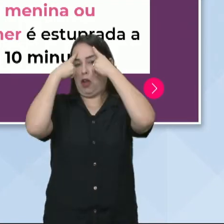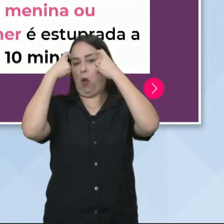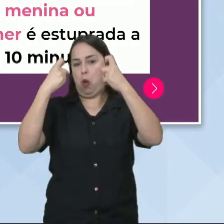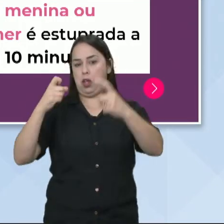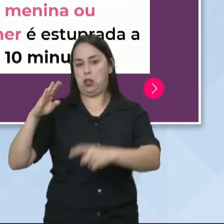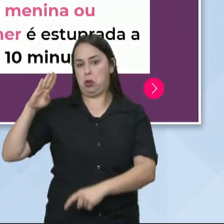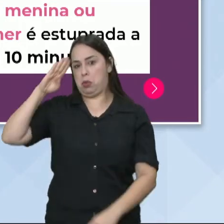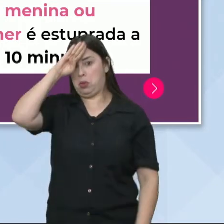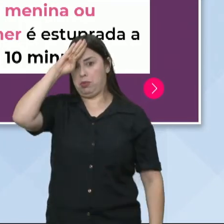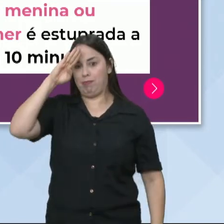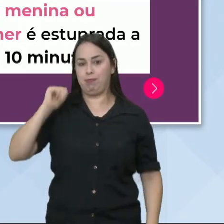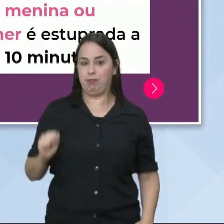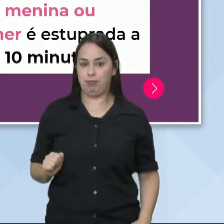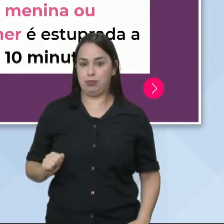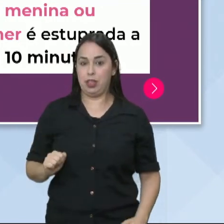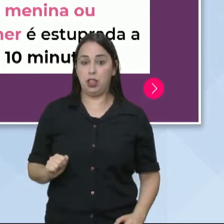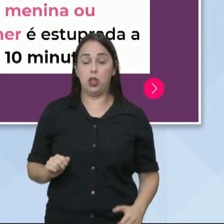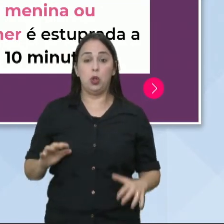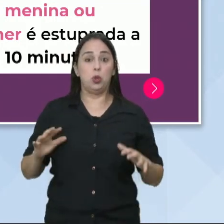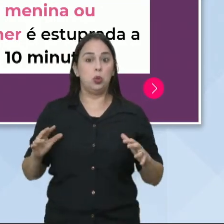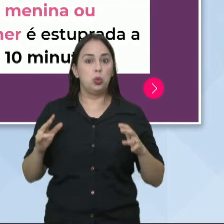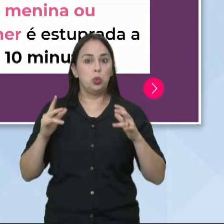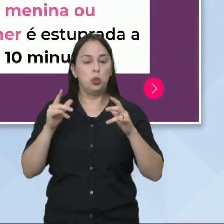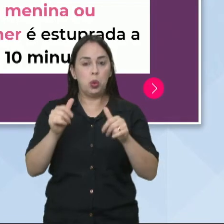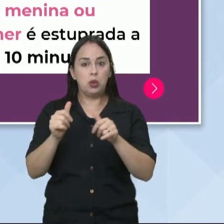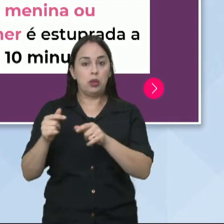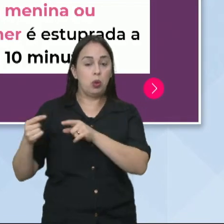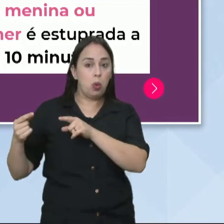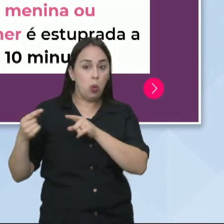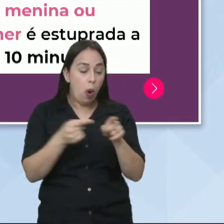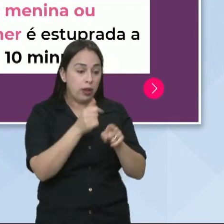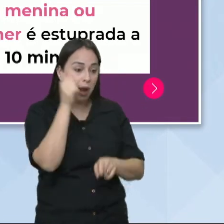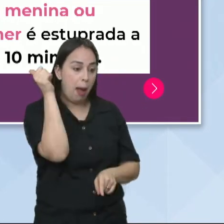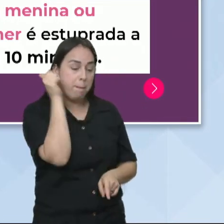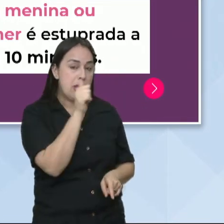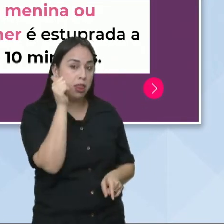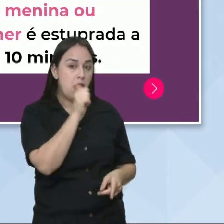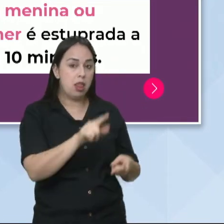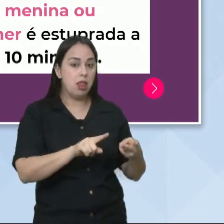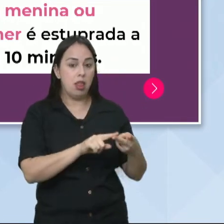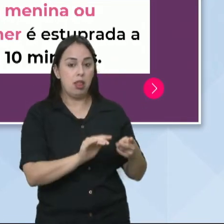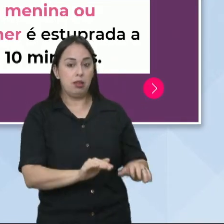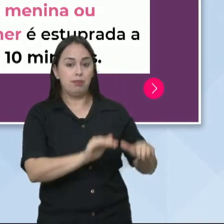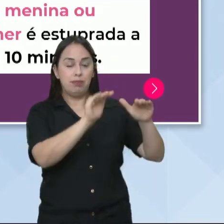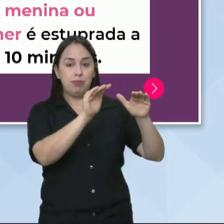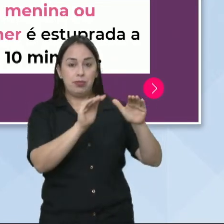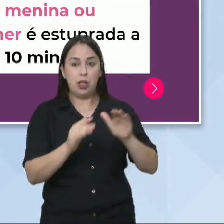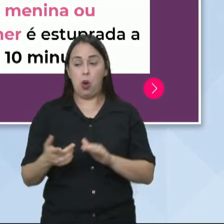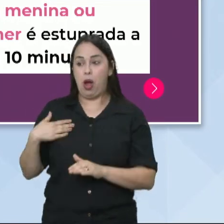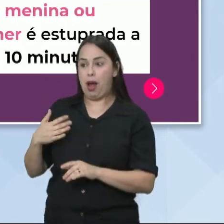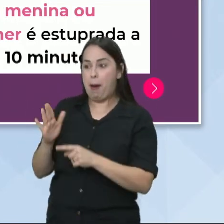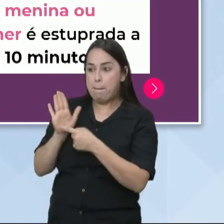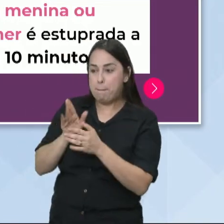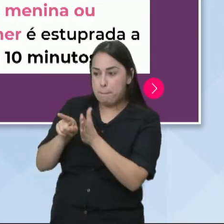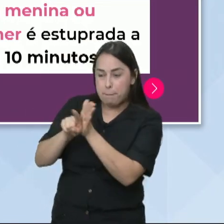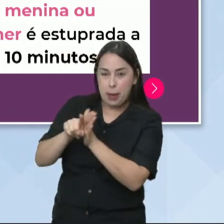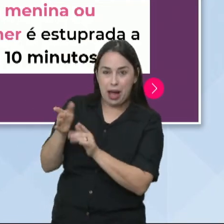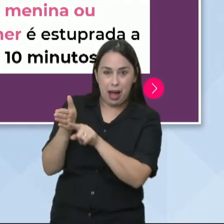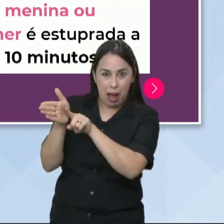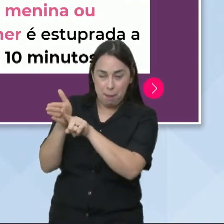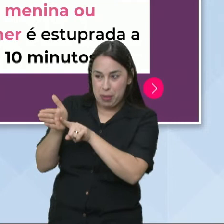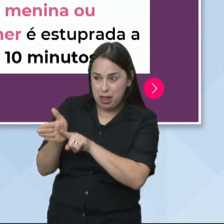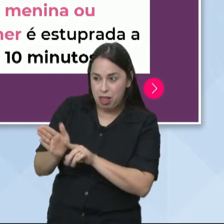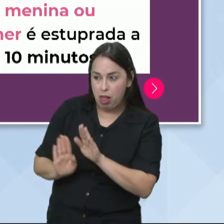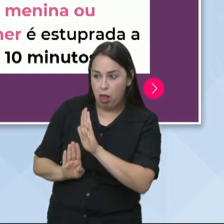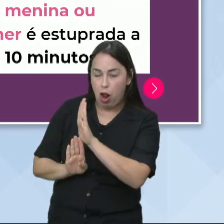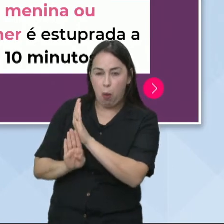os indicadores de violência contra as meninas e mulheres cresceram no país, segundo o